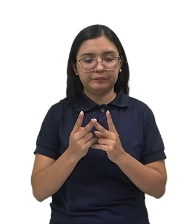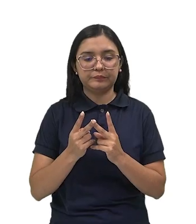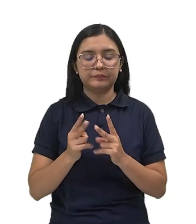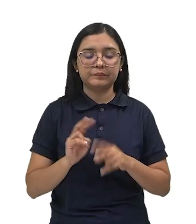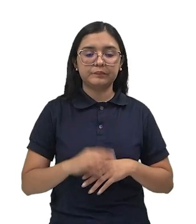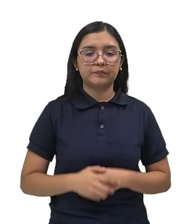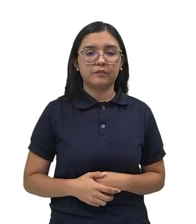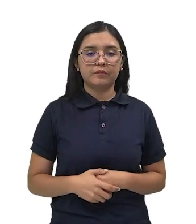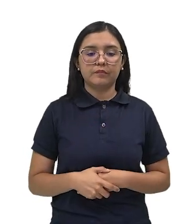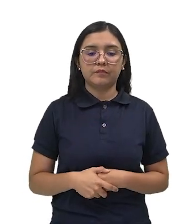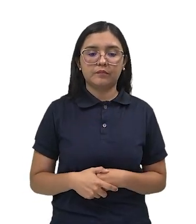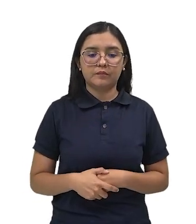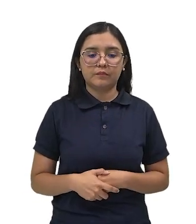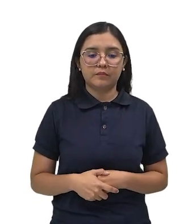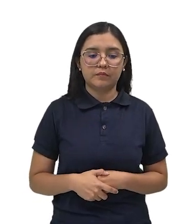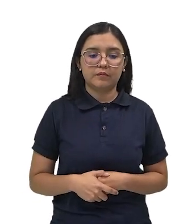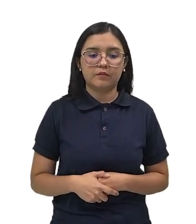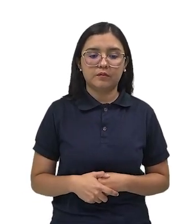certo?